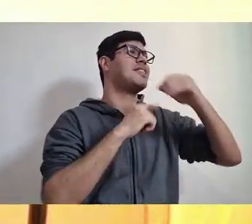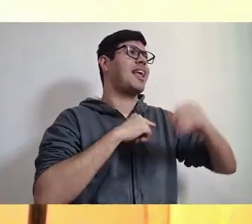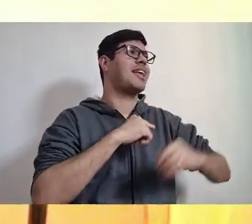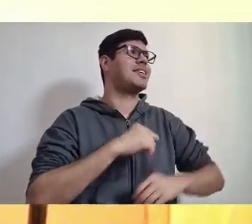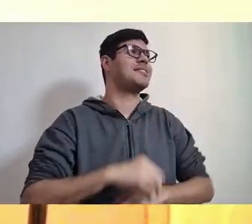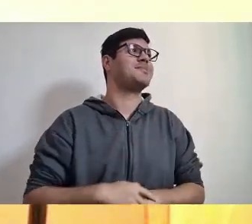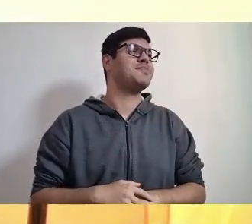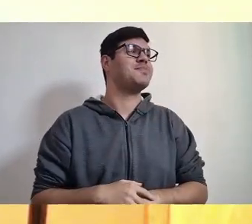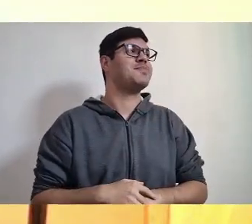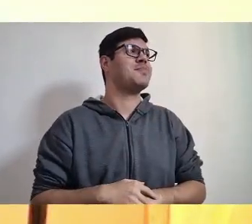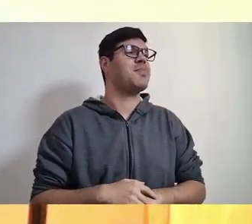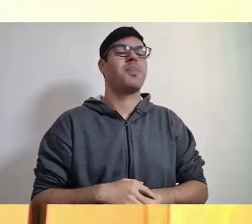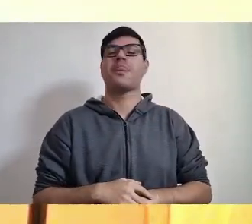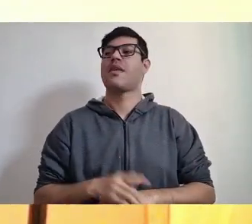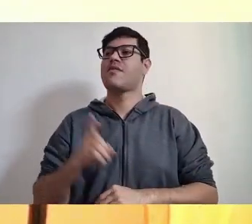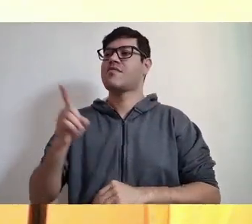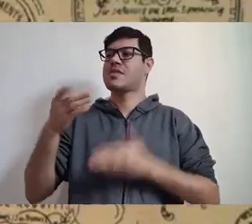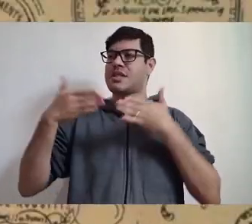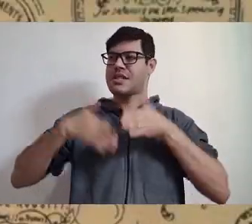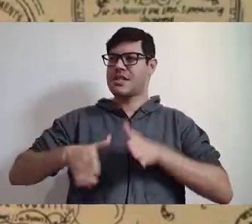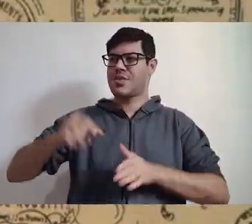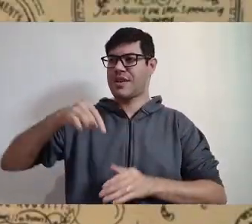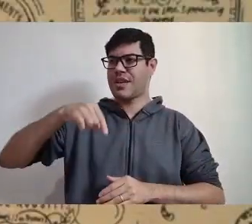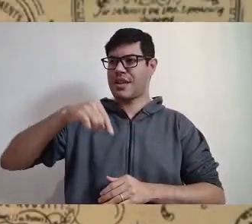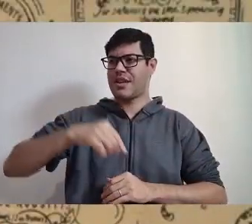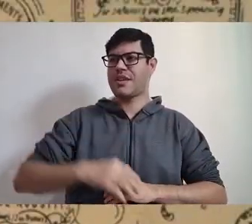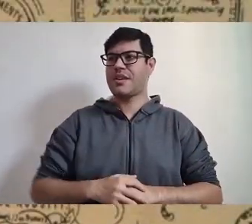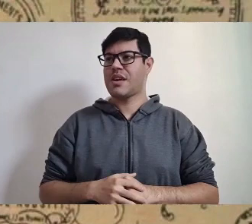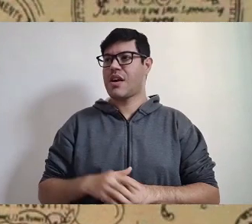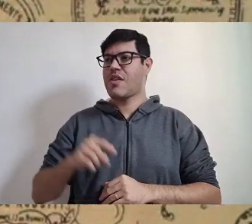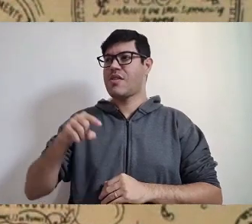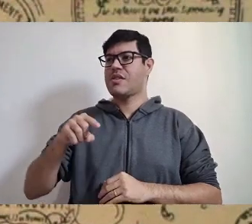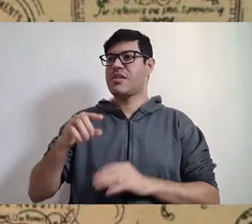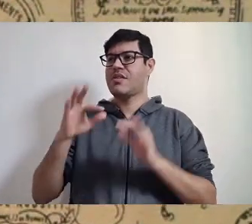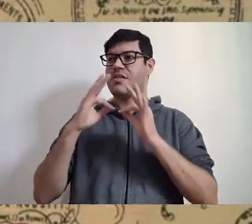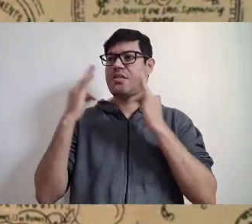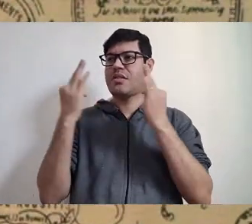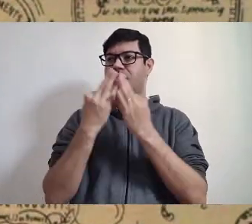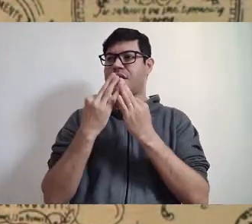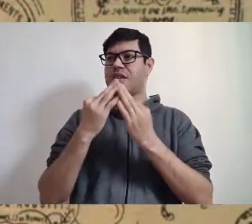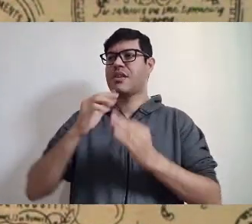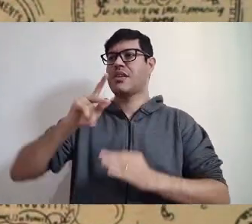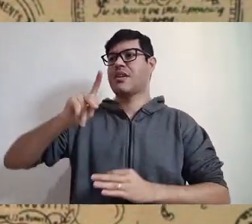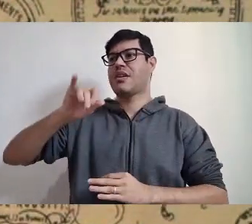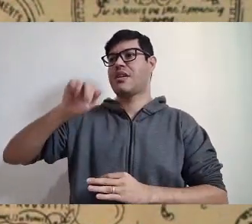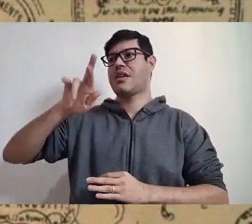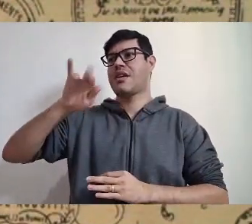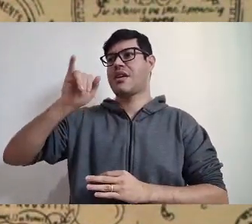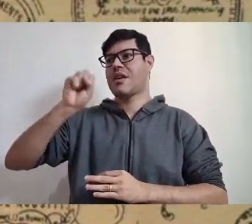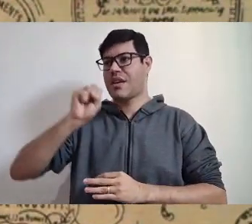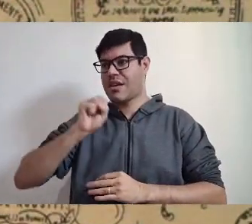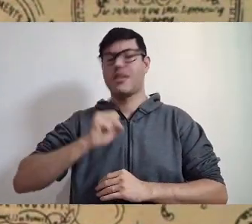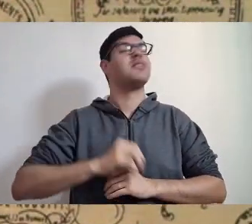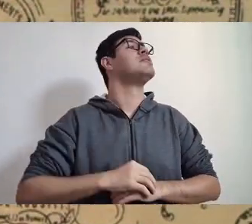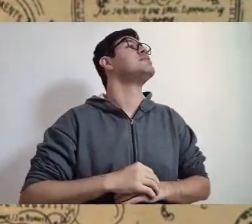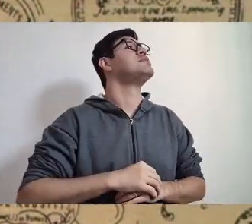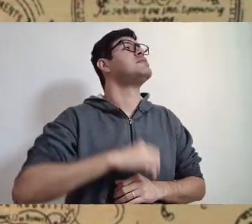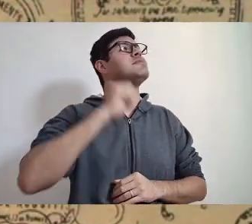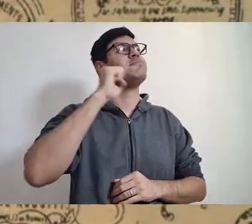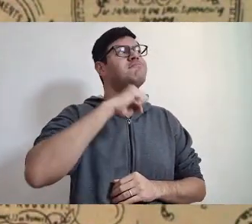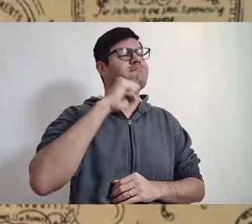em Araras? Nascida em Araras. Você é da família Pires, é? Isso. Eu nasci, inclusive já morava lá na Zona